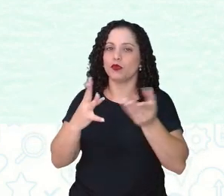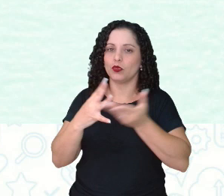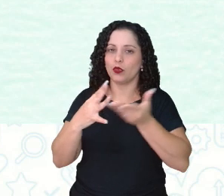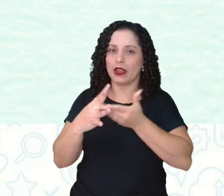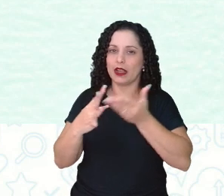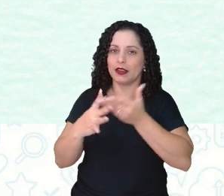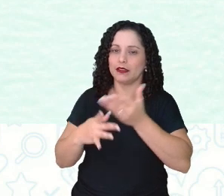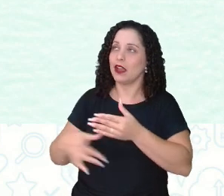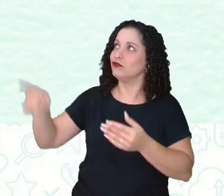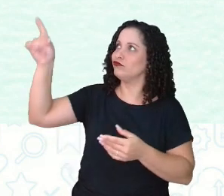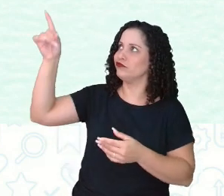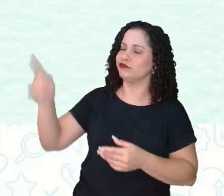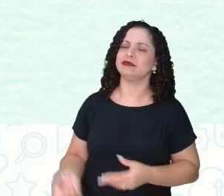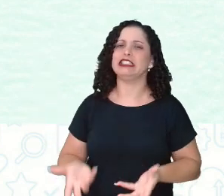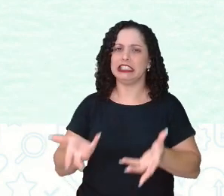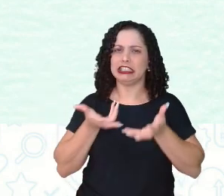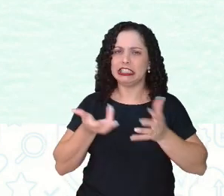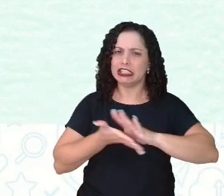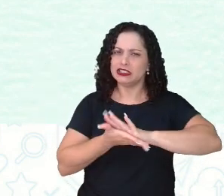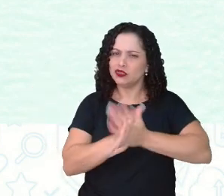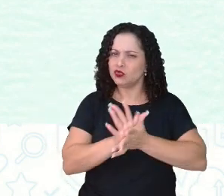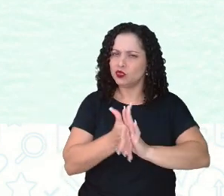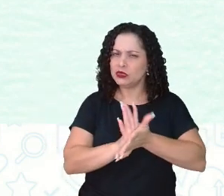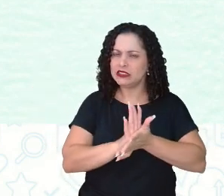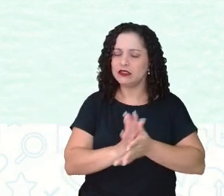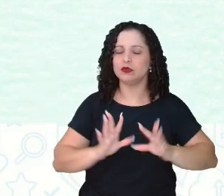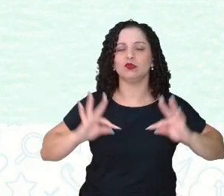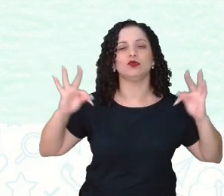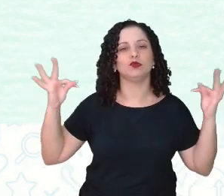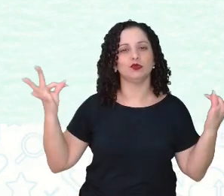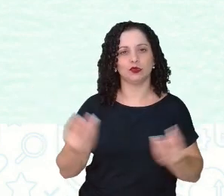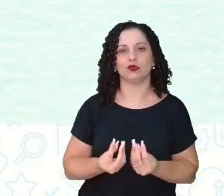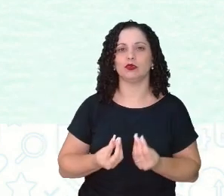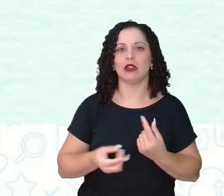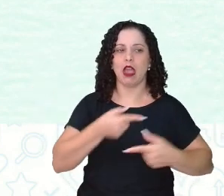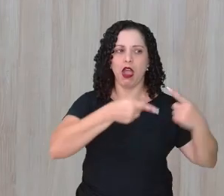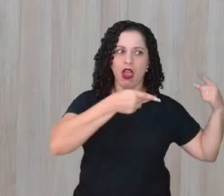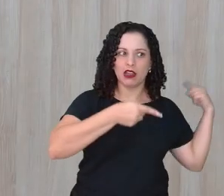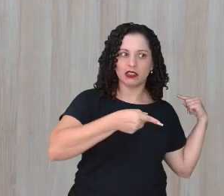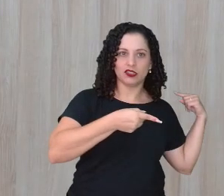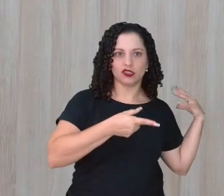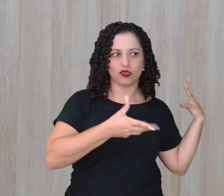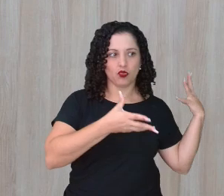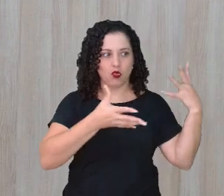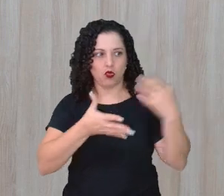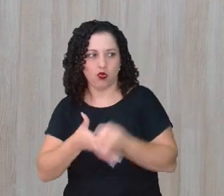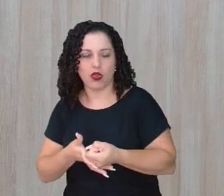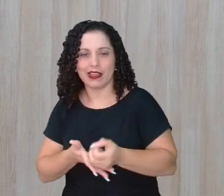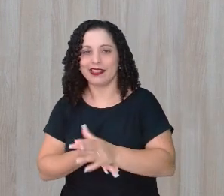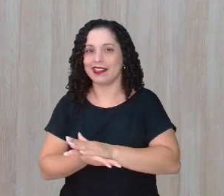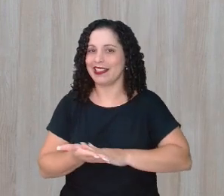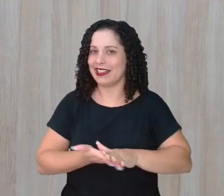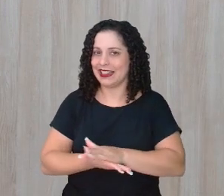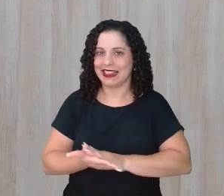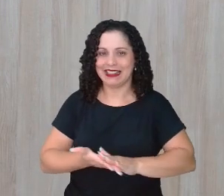queriam quebrar tudo mesmo com o antigo regime, não queria nenhum resquício daquele antigo regime